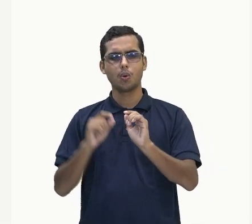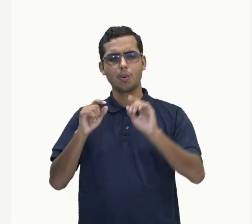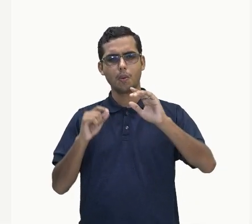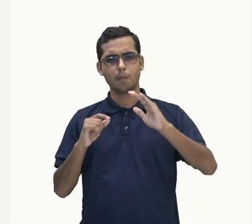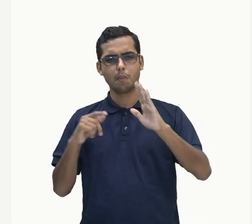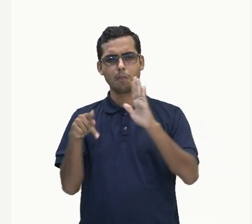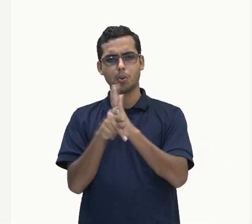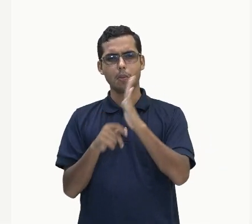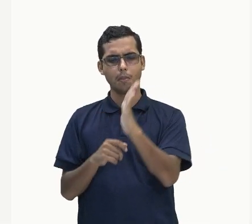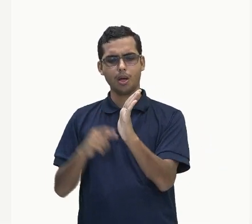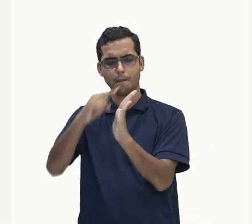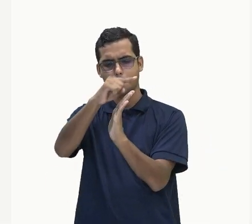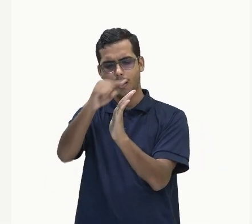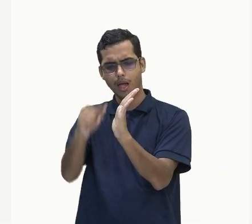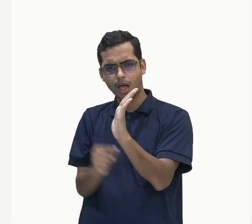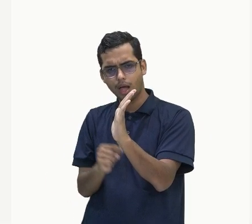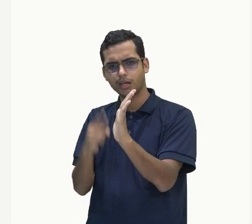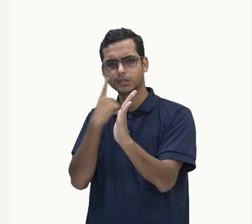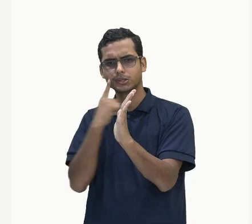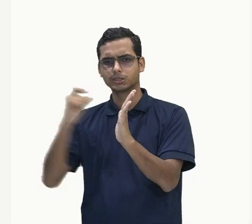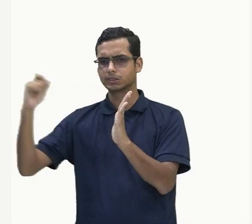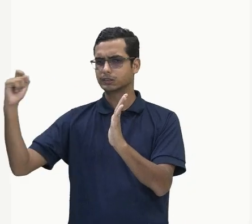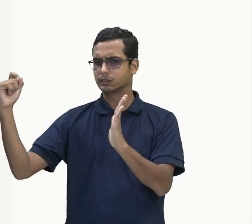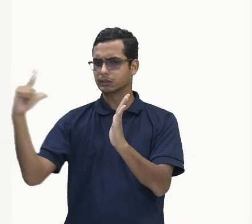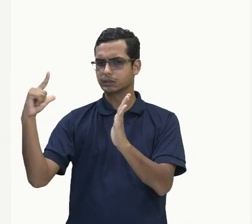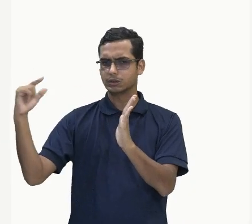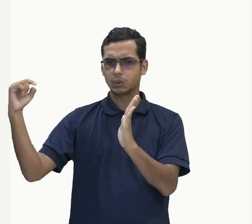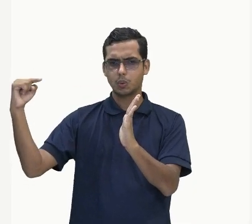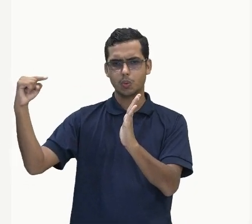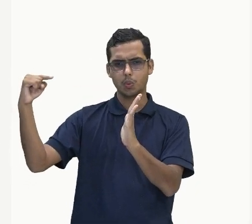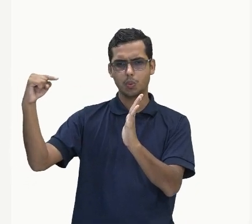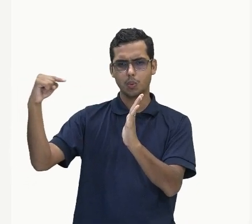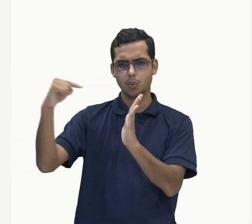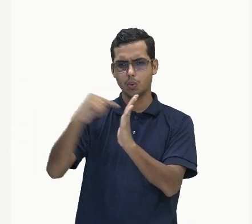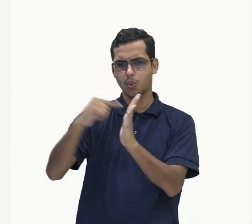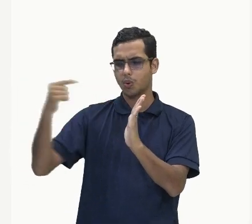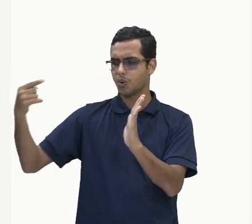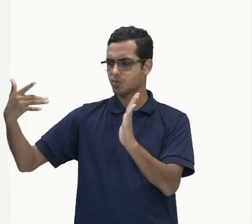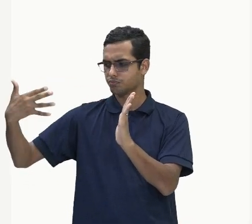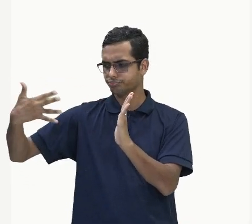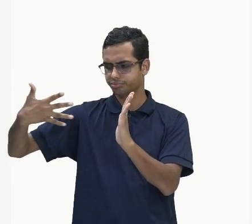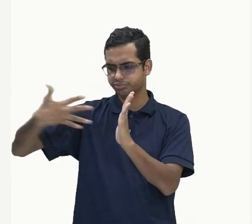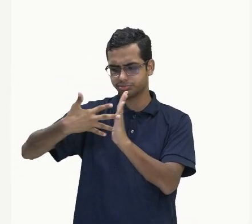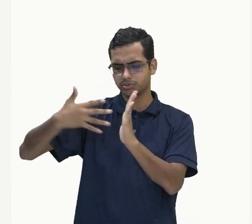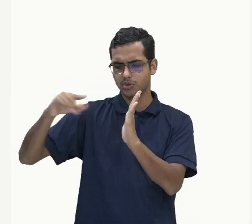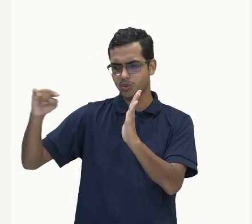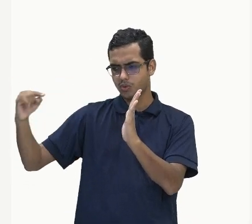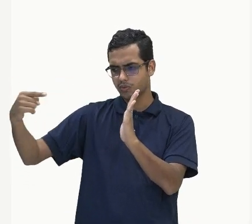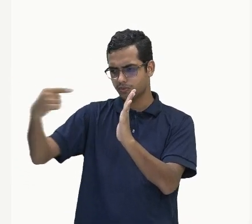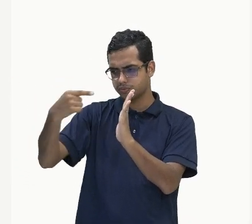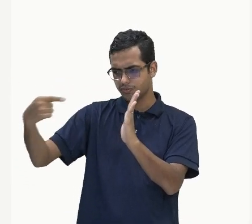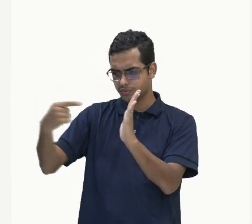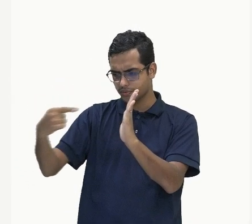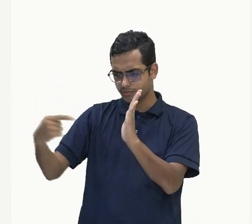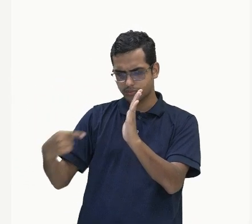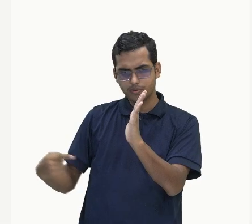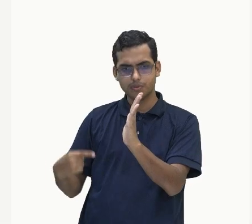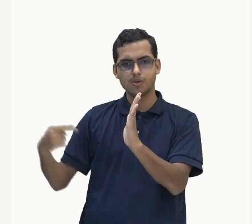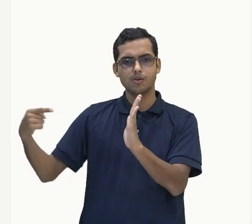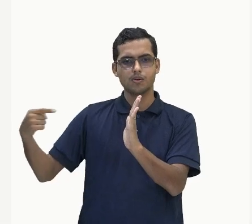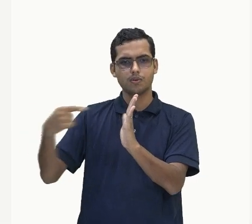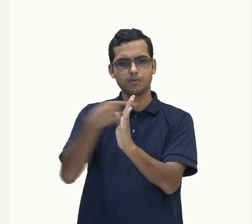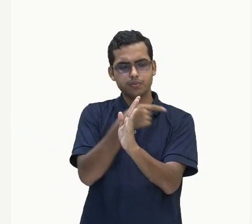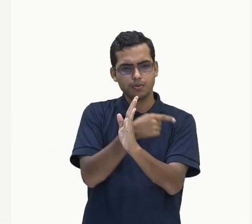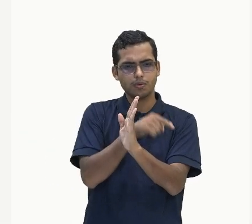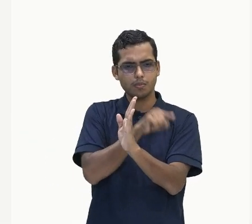espelho. Veja que esse raio que refletiu aqui, ó, ele refletiu para cá, para o mesmo lado de onde estava o raio incidente, mas